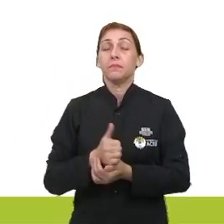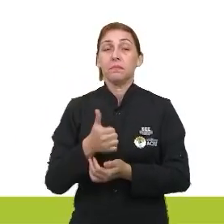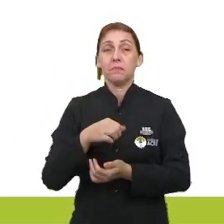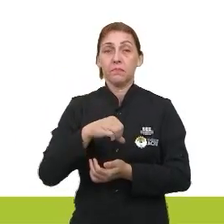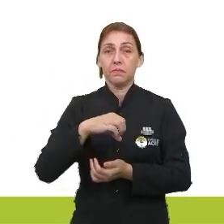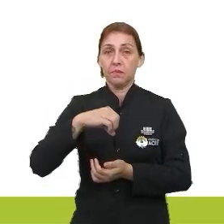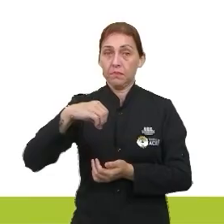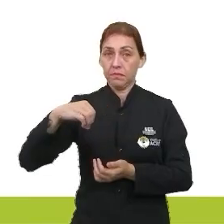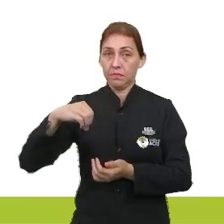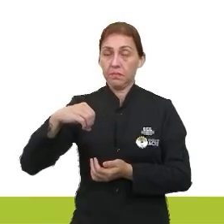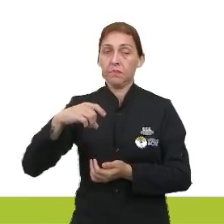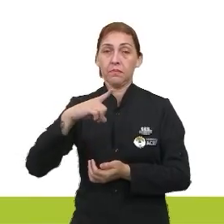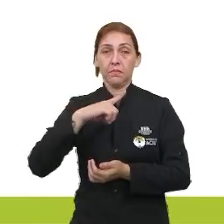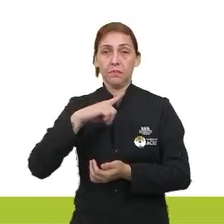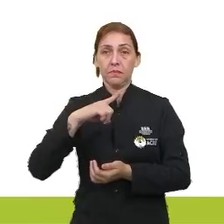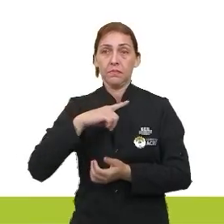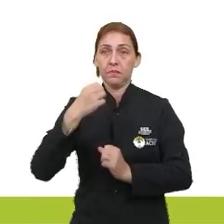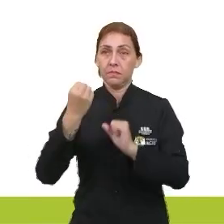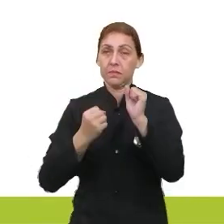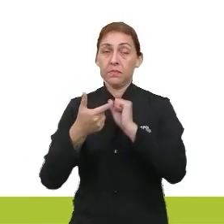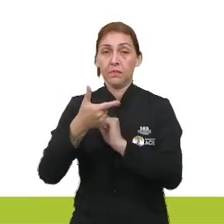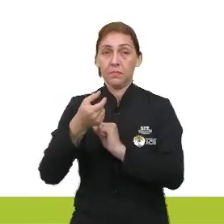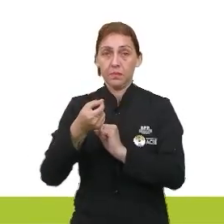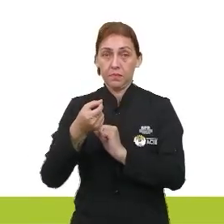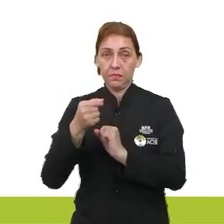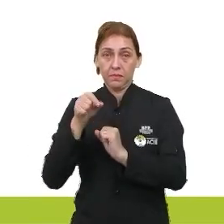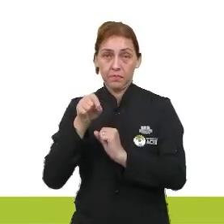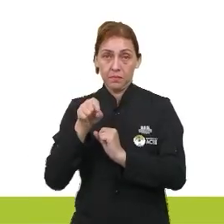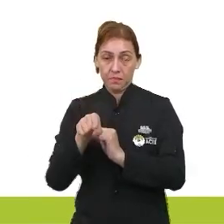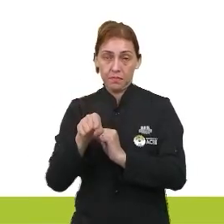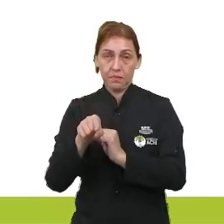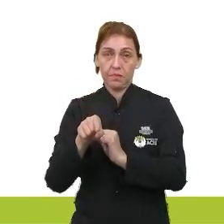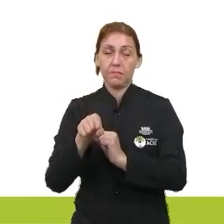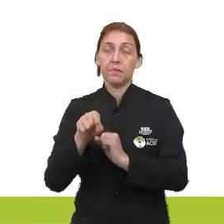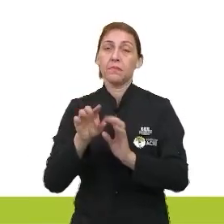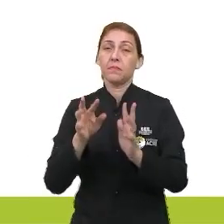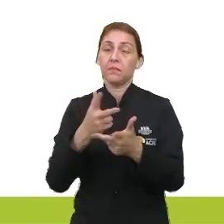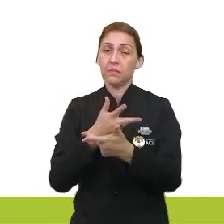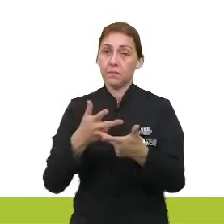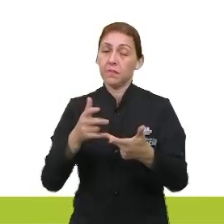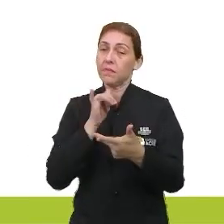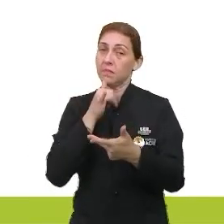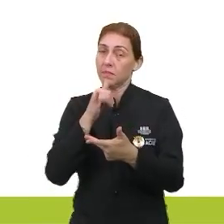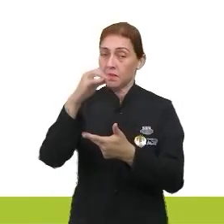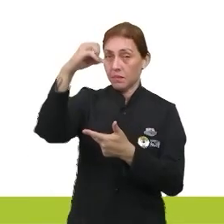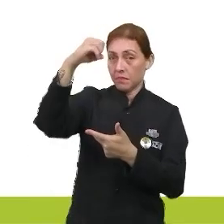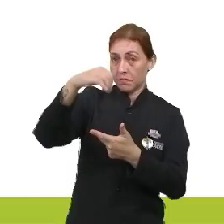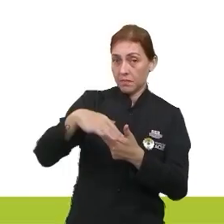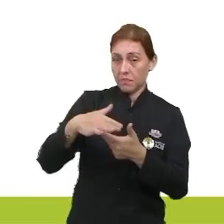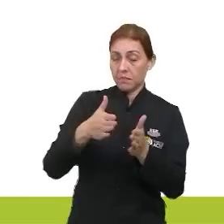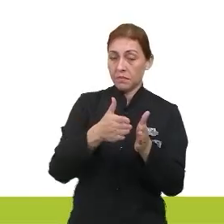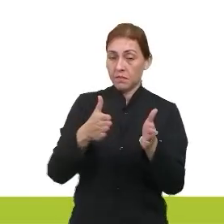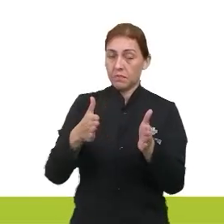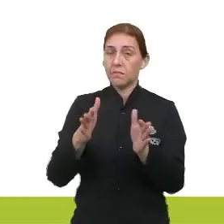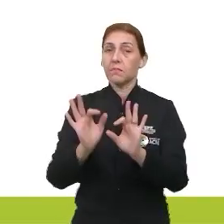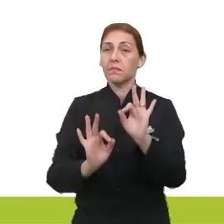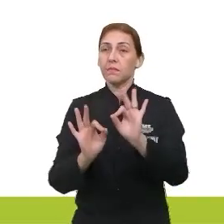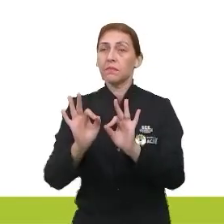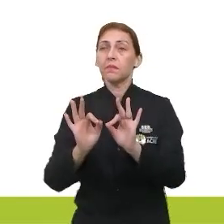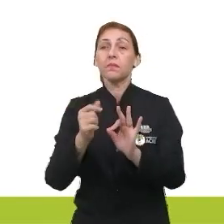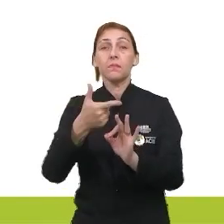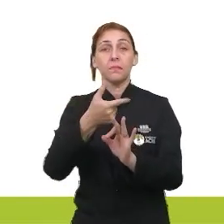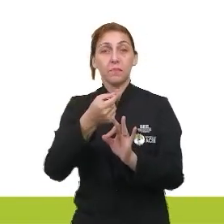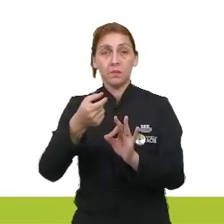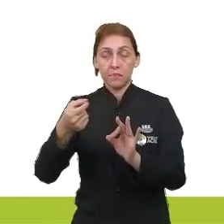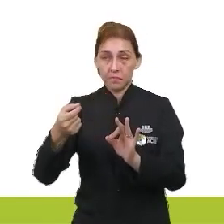de 1900, nós vamos ter a indústria 2.0, né? A produção em massa, a energia elétrica, a linha de montagem. Por